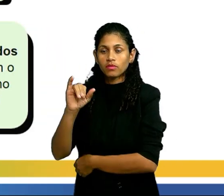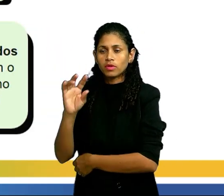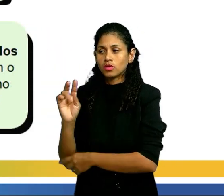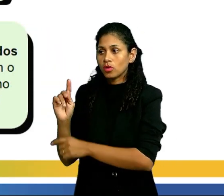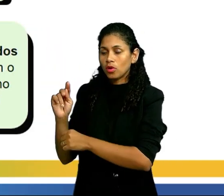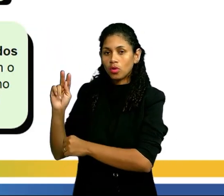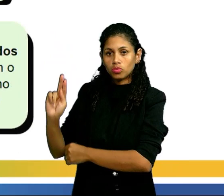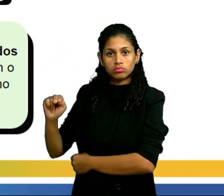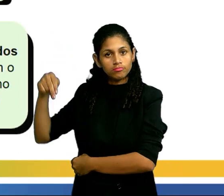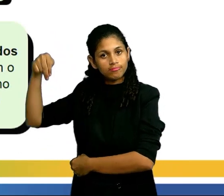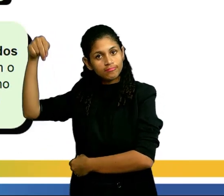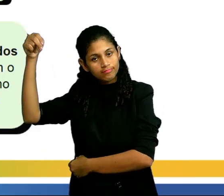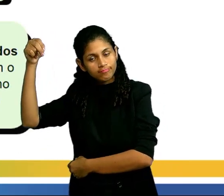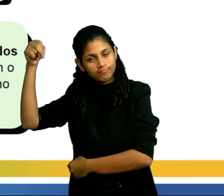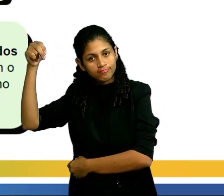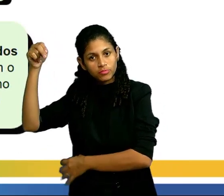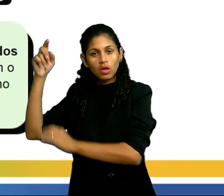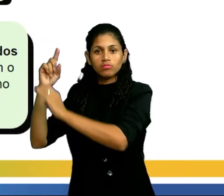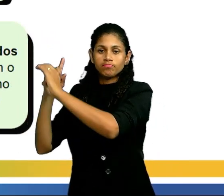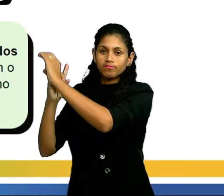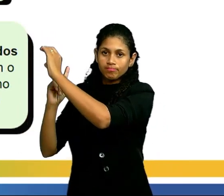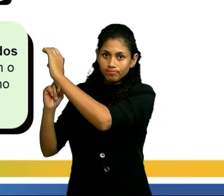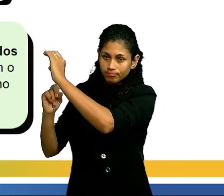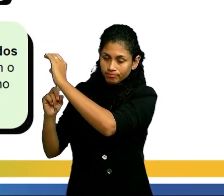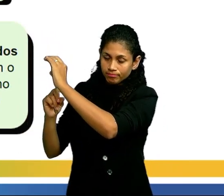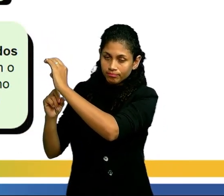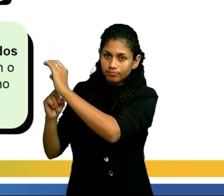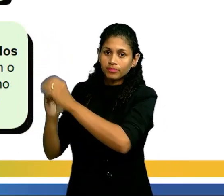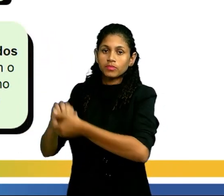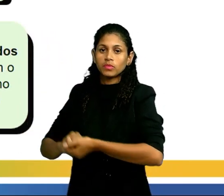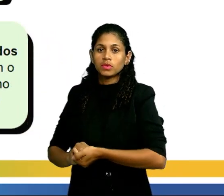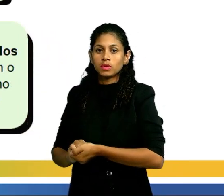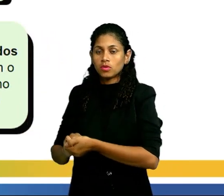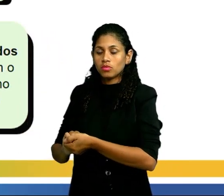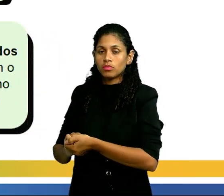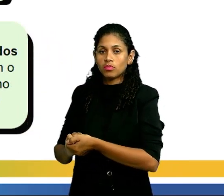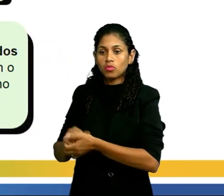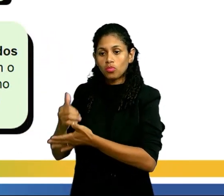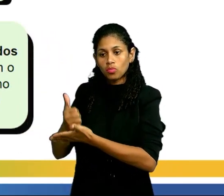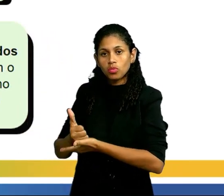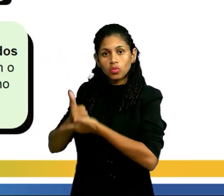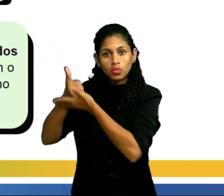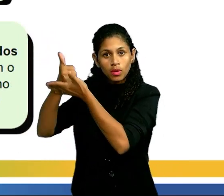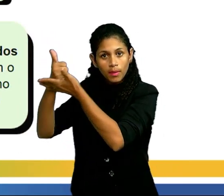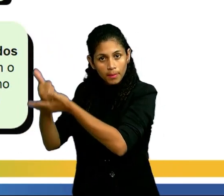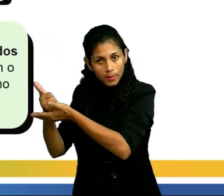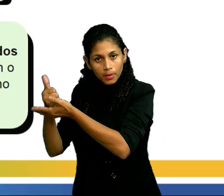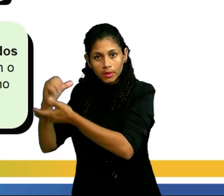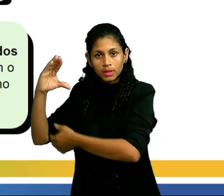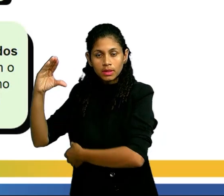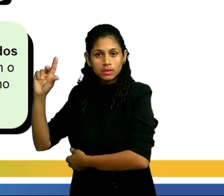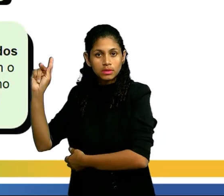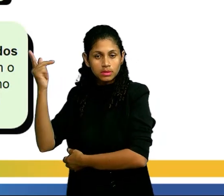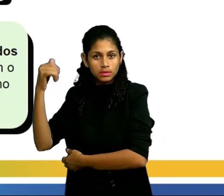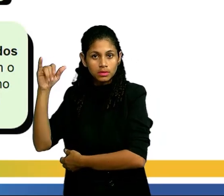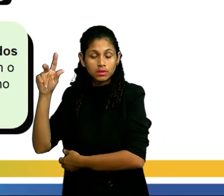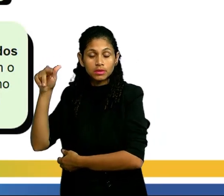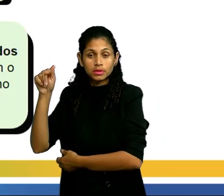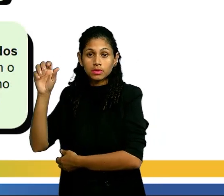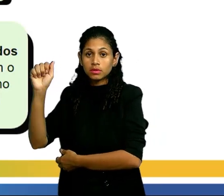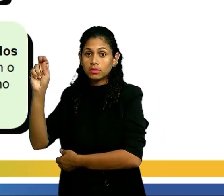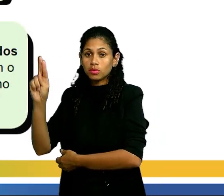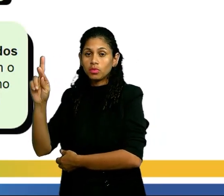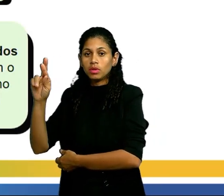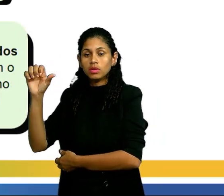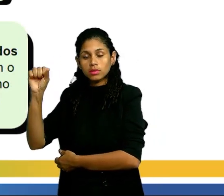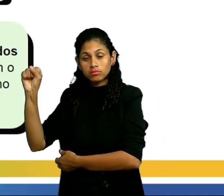socialista, assim como na Coreia, vai ter o apoio da China e do Vietnã, da China e da União Soviética, e o Vietnã do